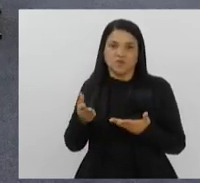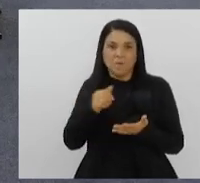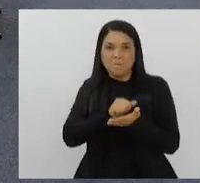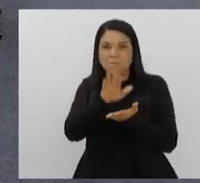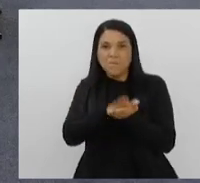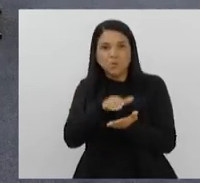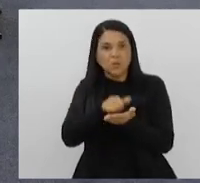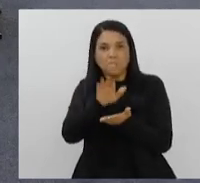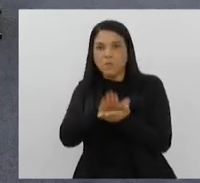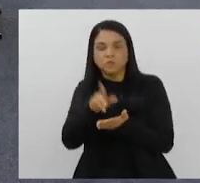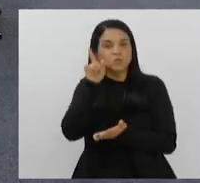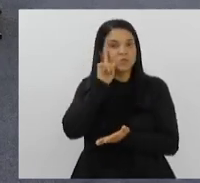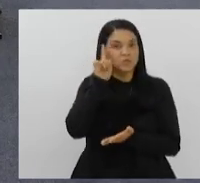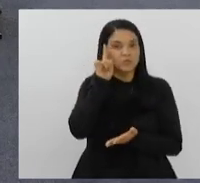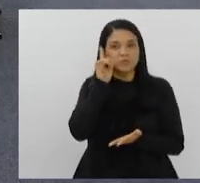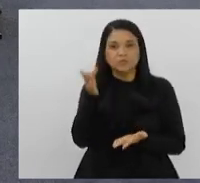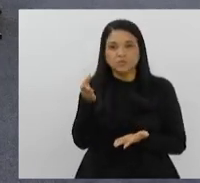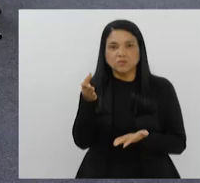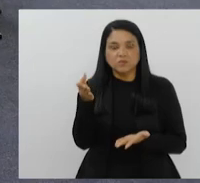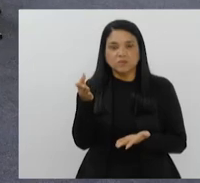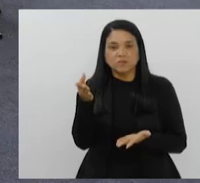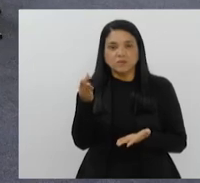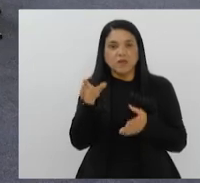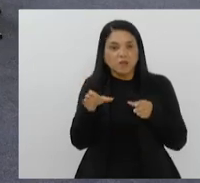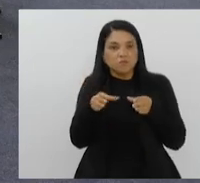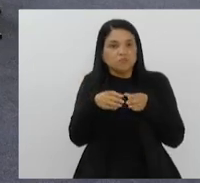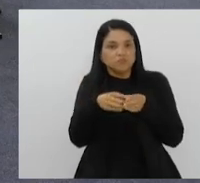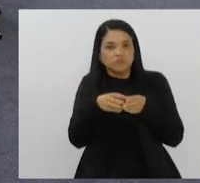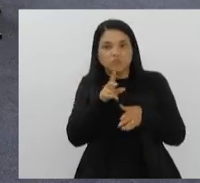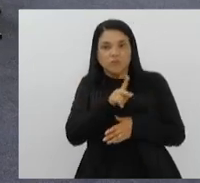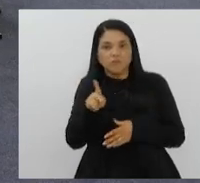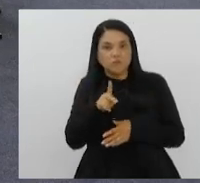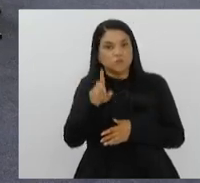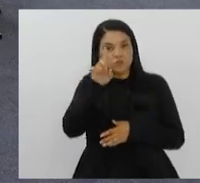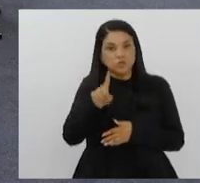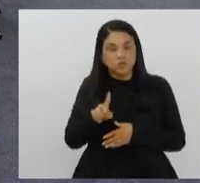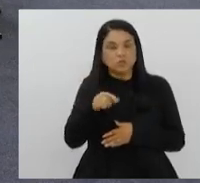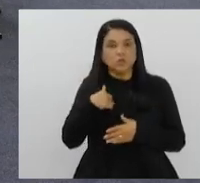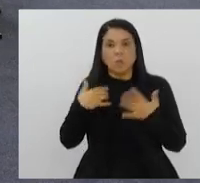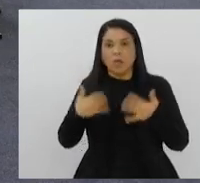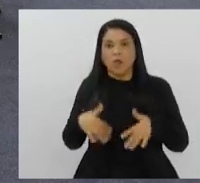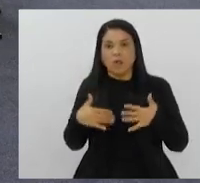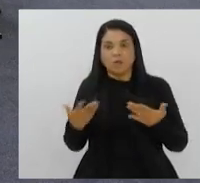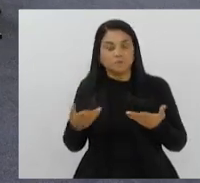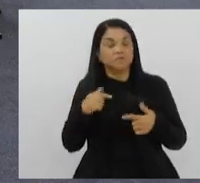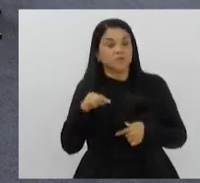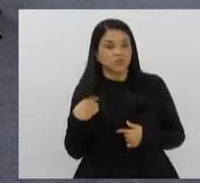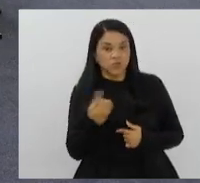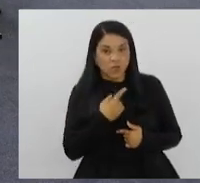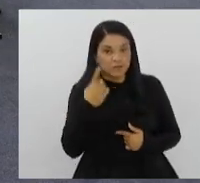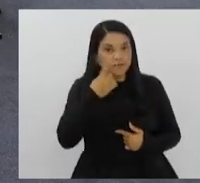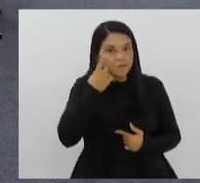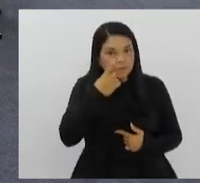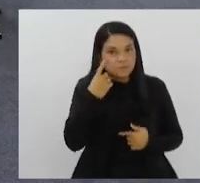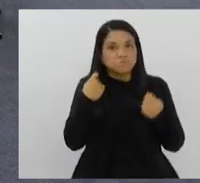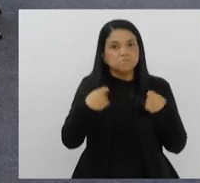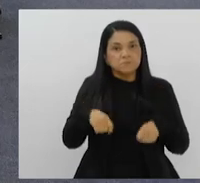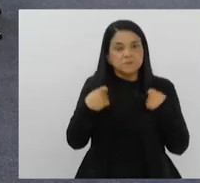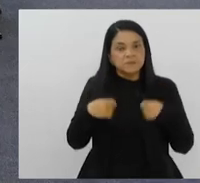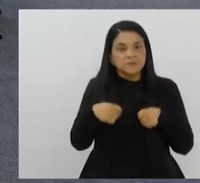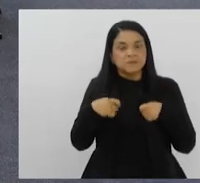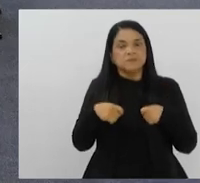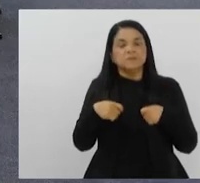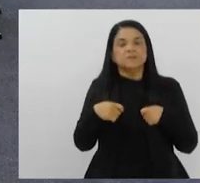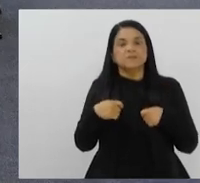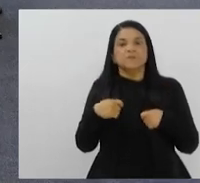multas, uma rotina, e a categoria está apavorada. Eu acho que cabe a nós, parlamentares, deputada